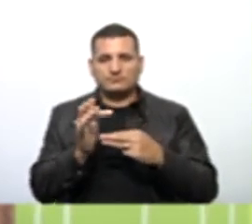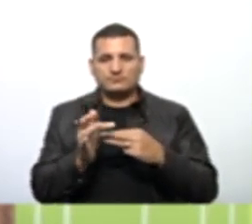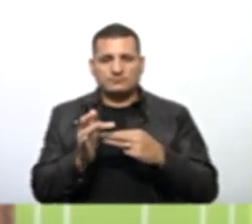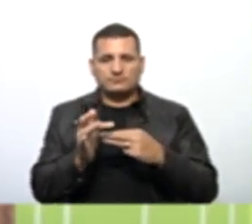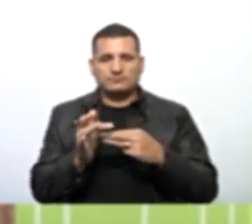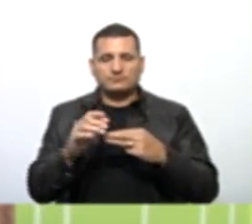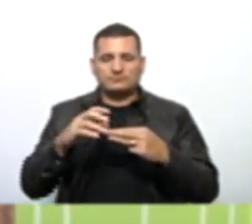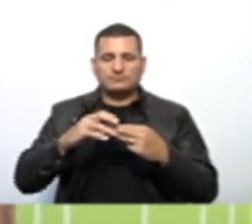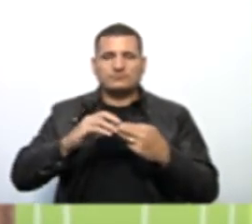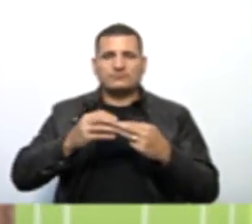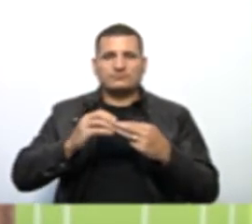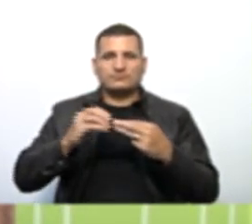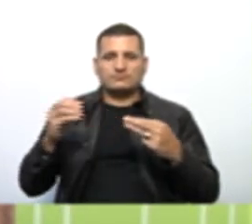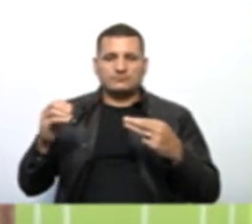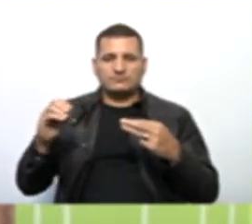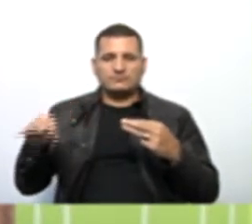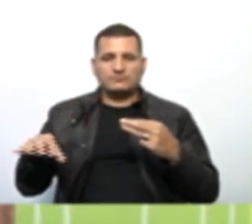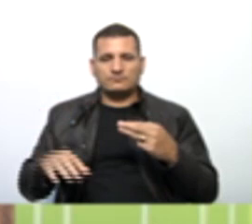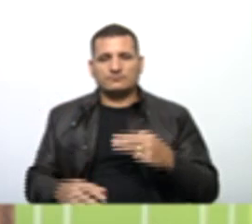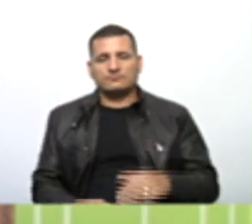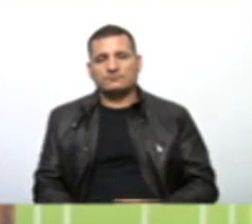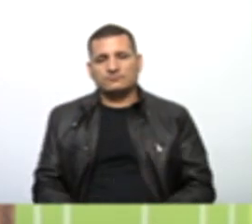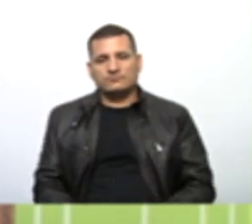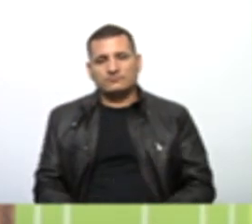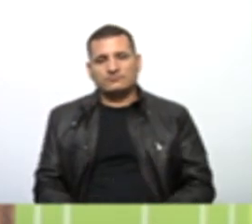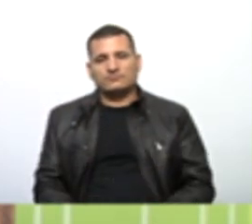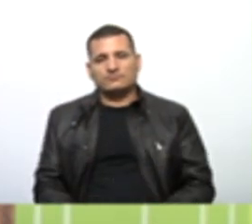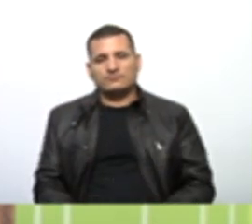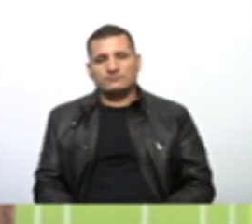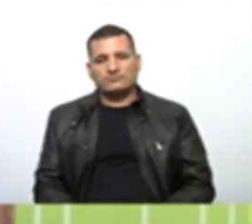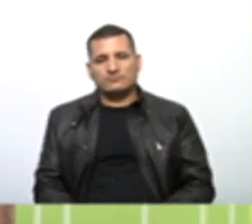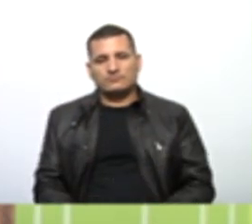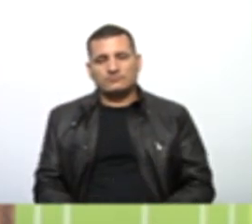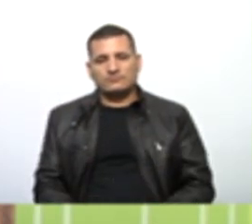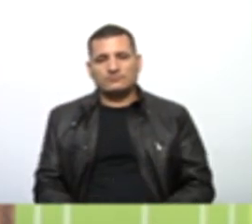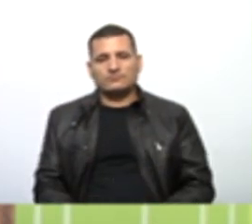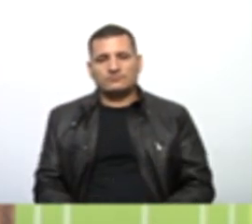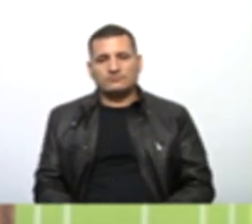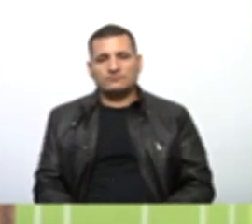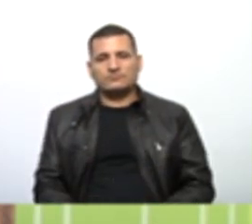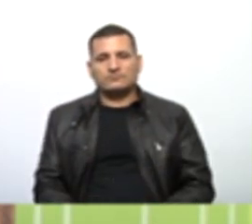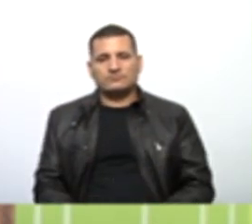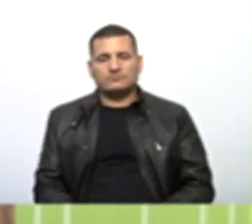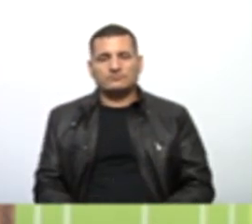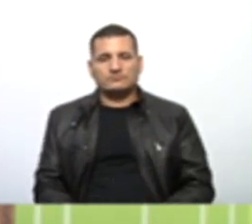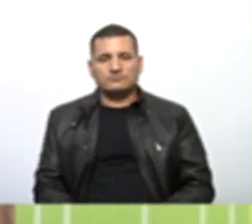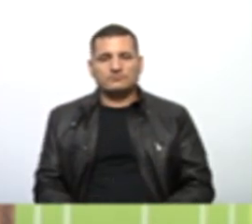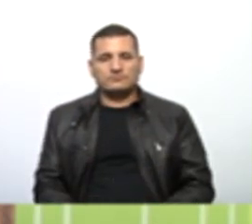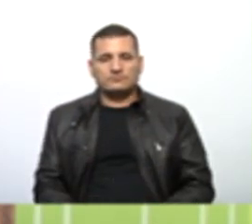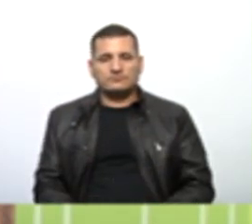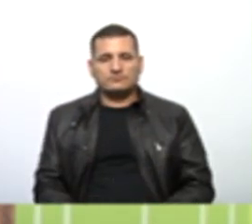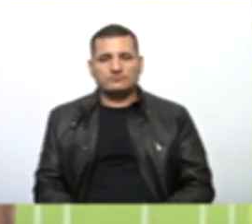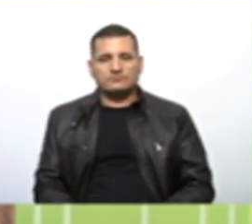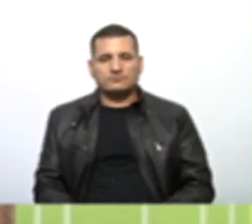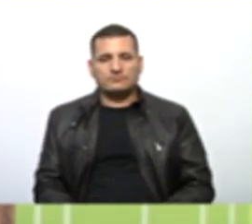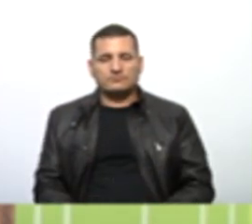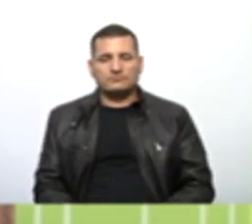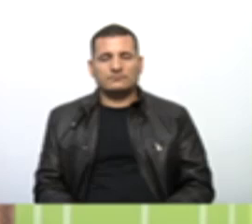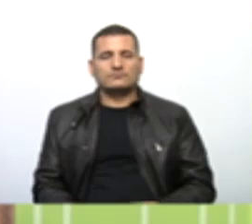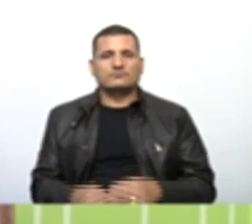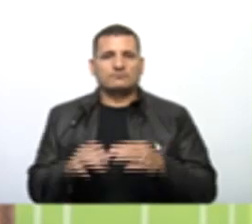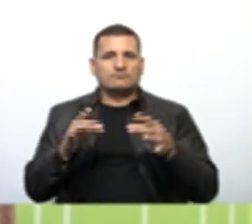automaticamente ele corta inter ele tira somente a parte de fora que é o plástico